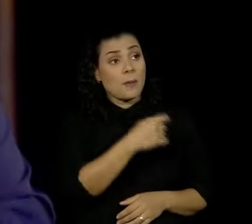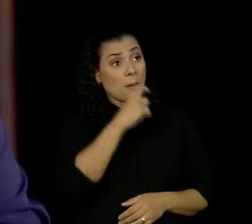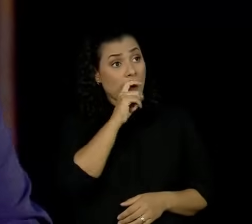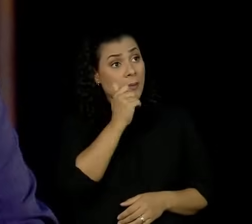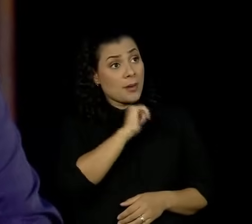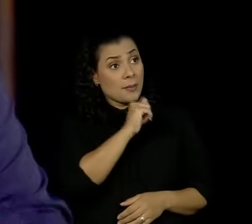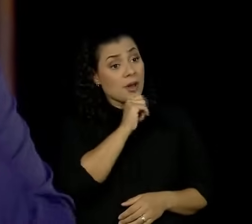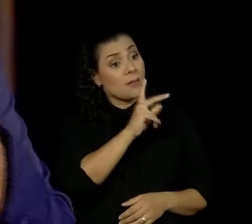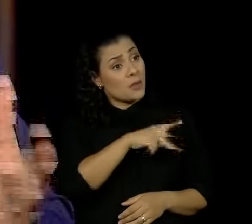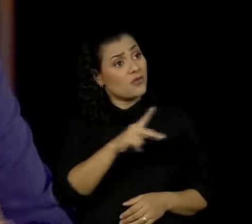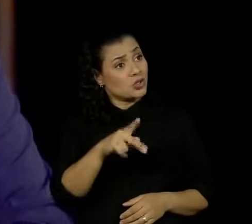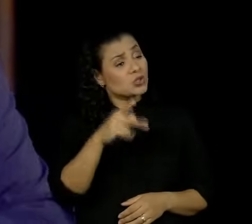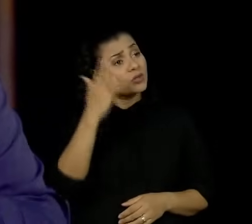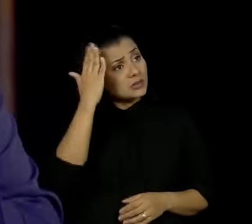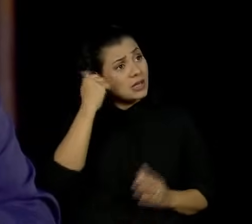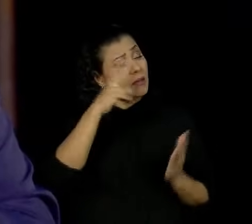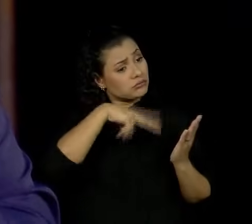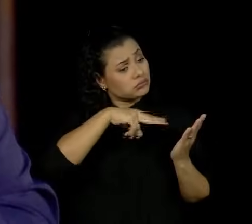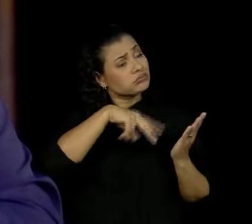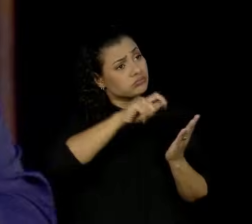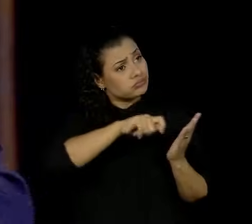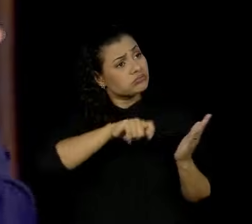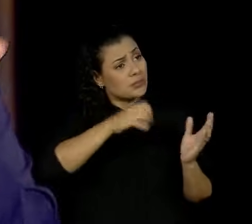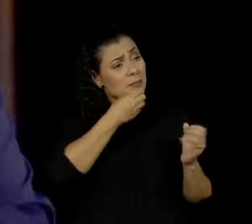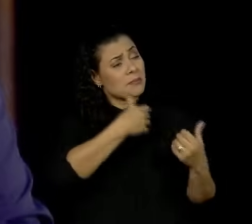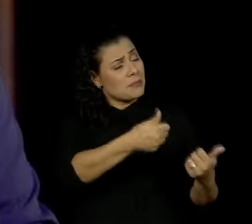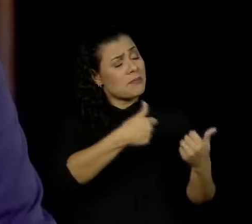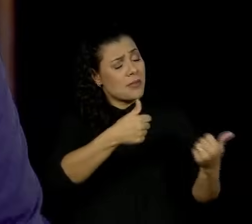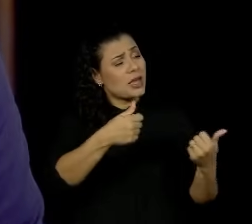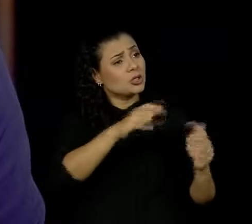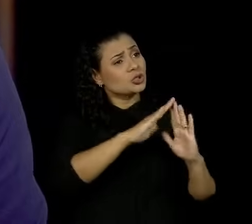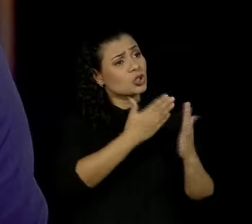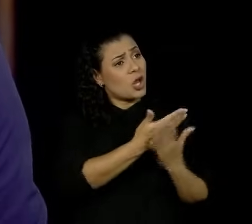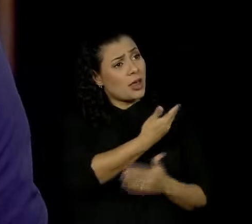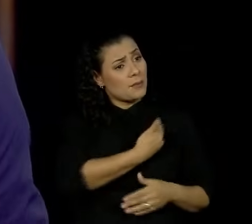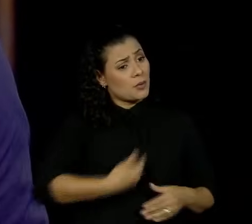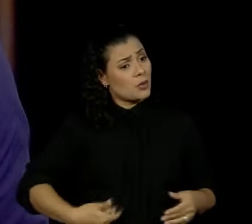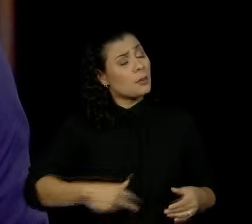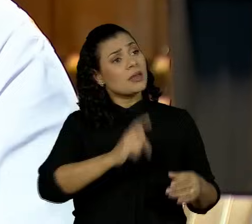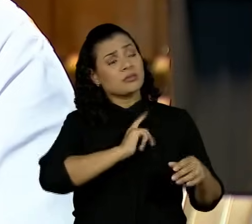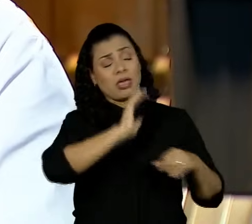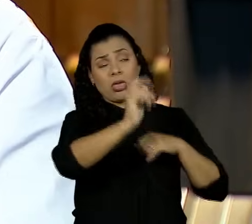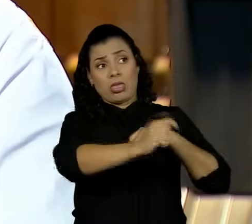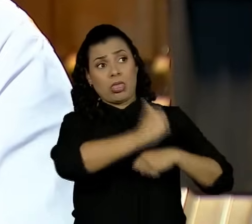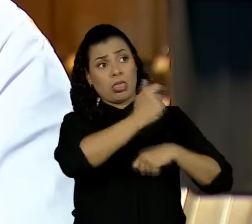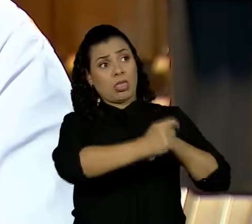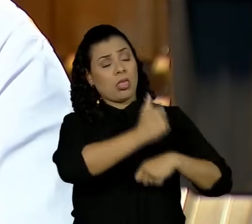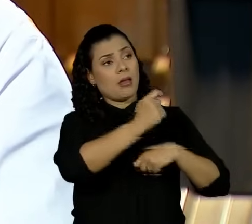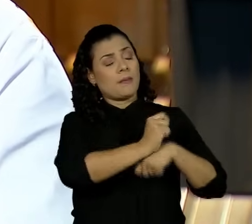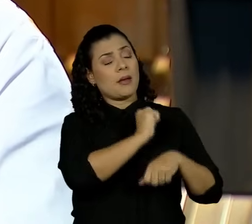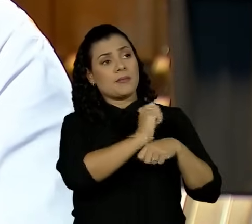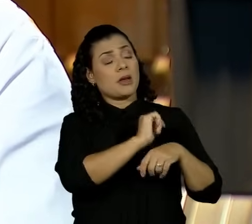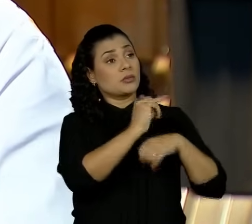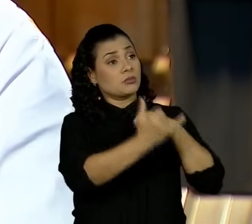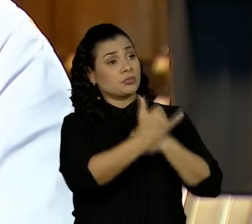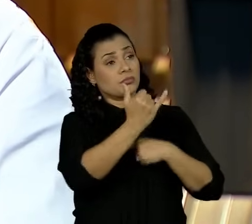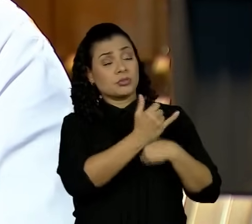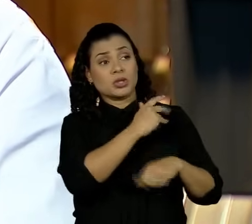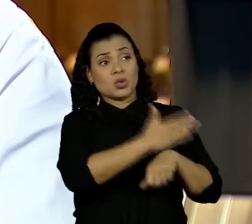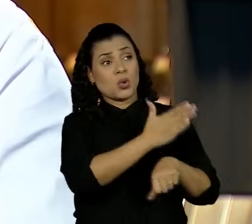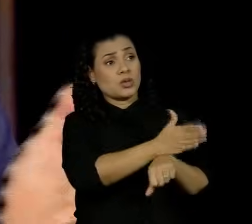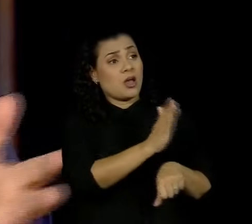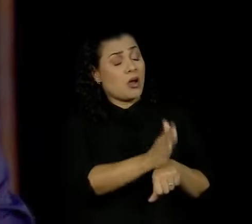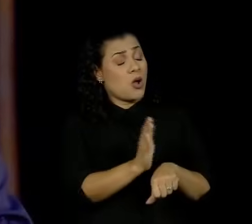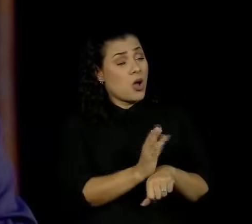são professores de escola pública e tudo Sim. mais. Vive chegando Sim, golpe. sim. Né? Eu estou falando aqui de uma coisa Sim,